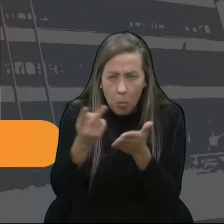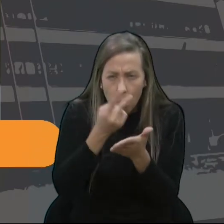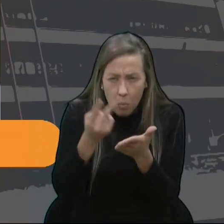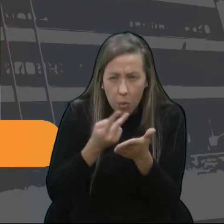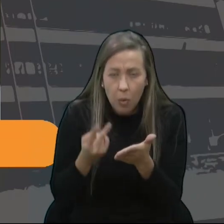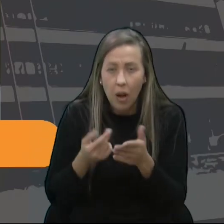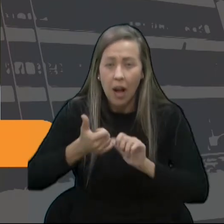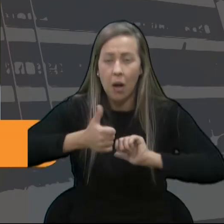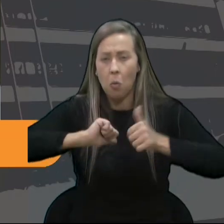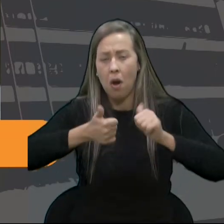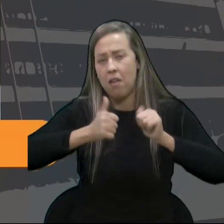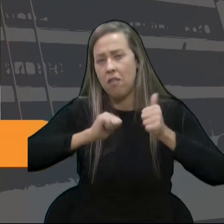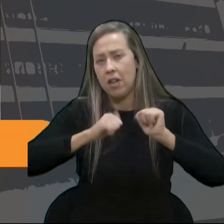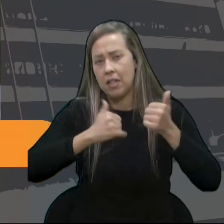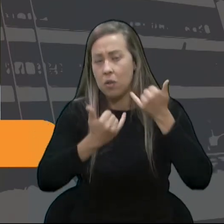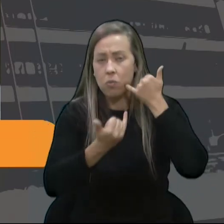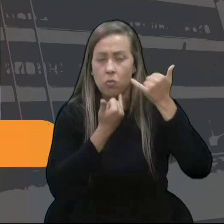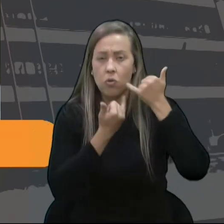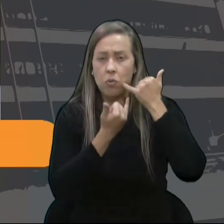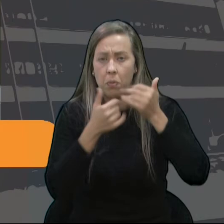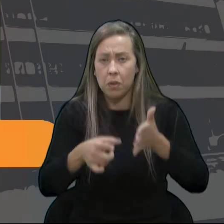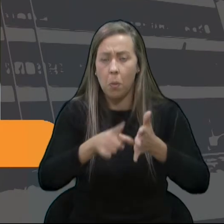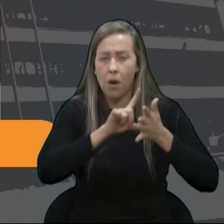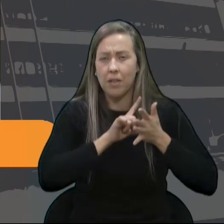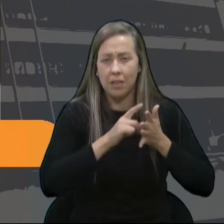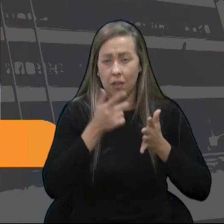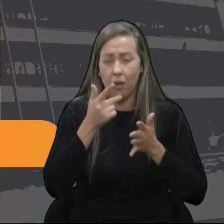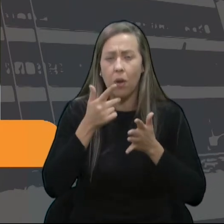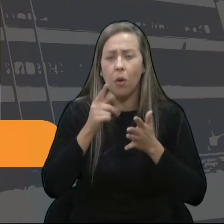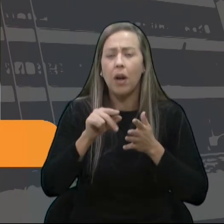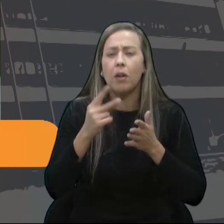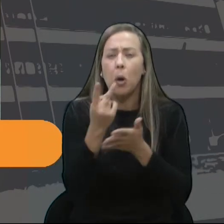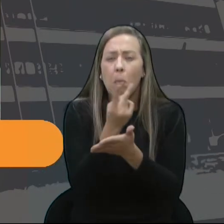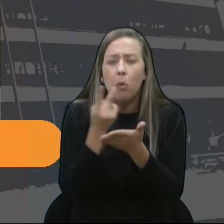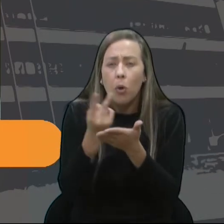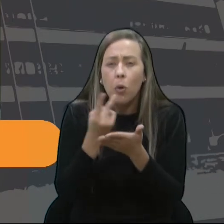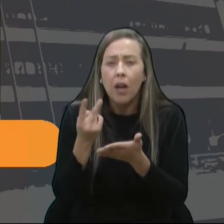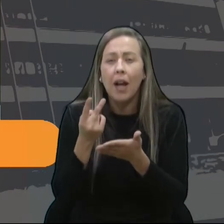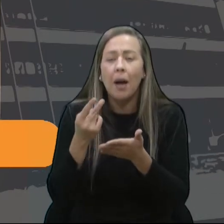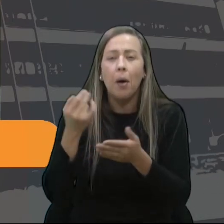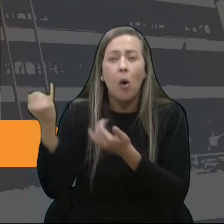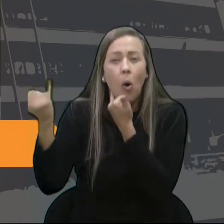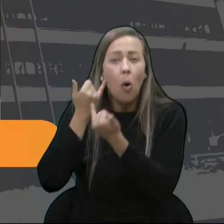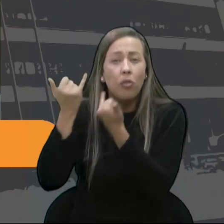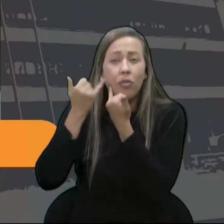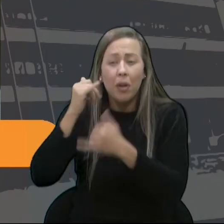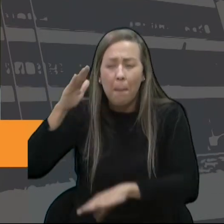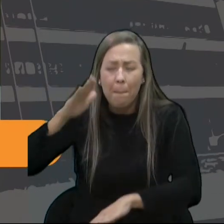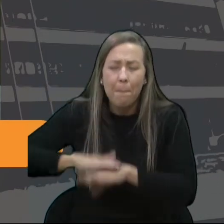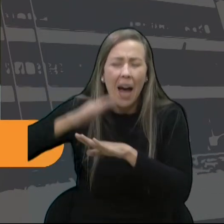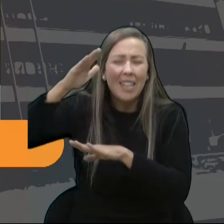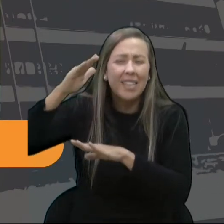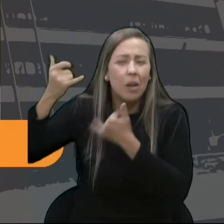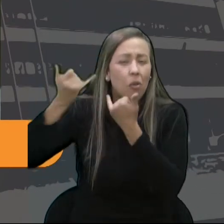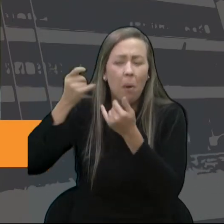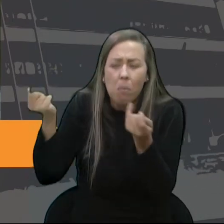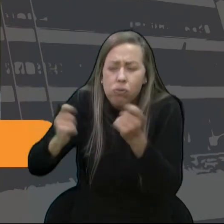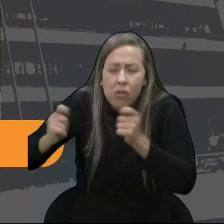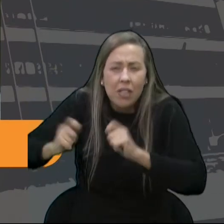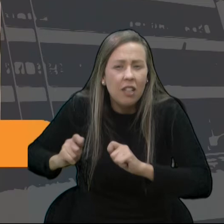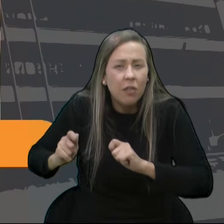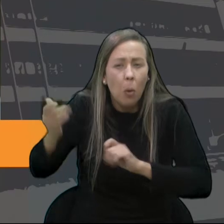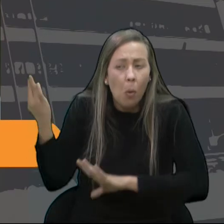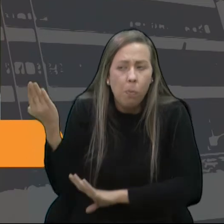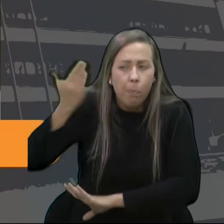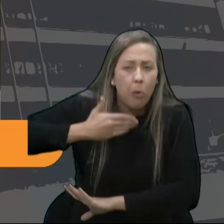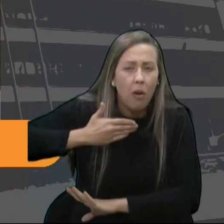de qualificação, como eu estava dizendo antes, procurar ouvir o máximo de fontes possível, porque,